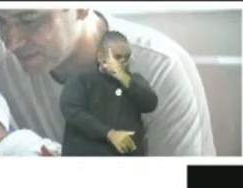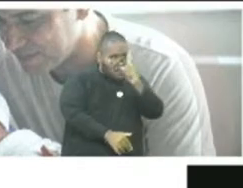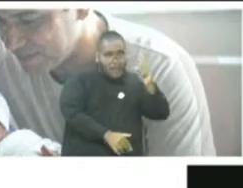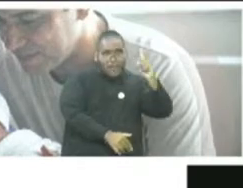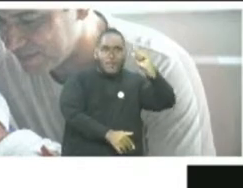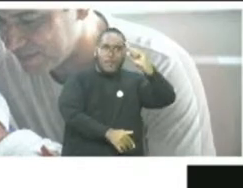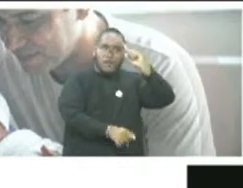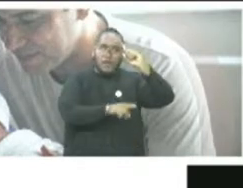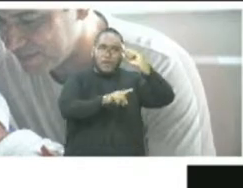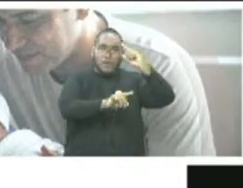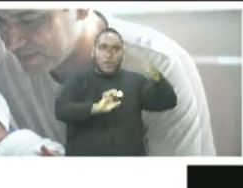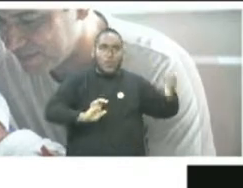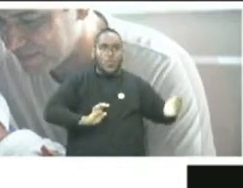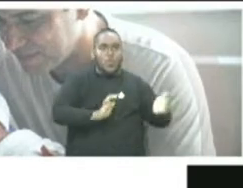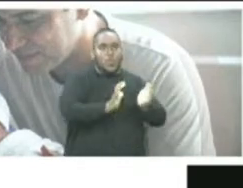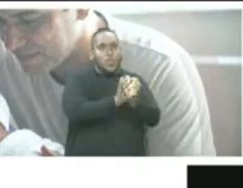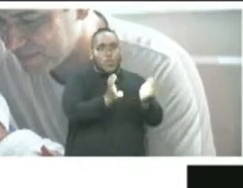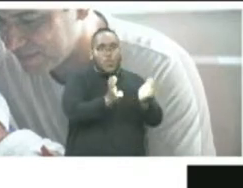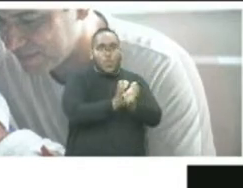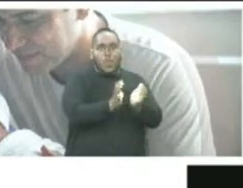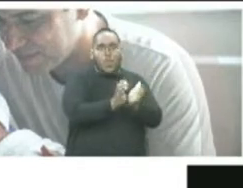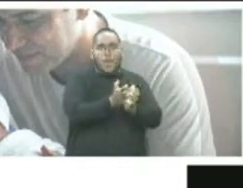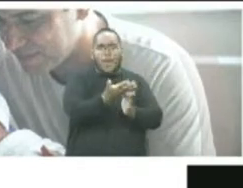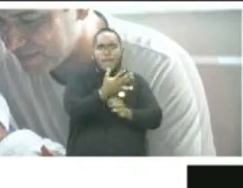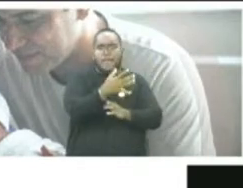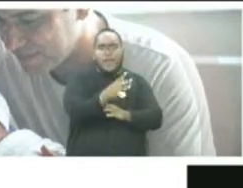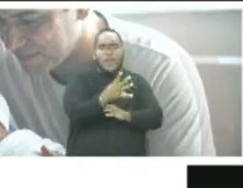em torno de 40 pessoas,